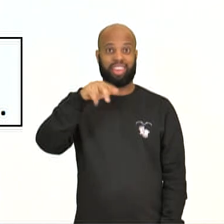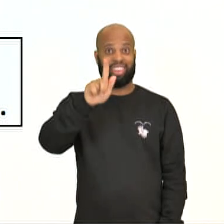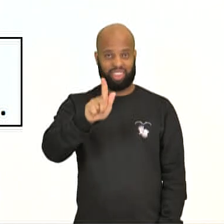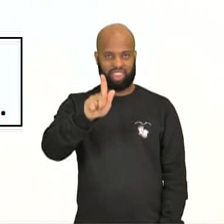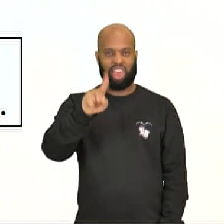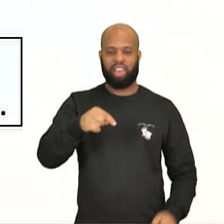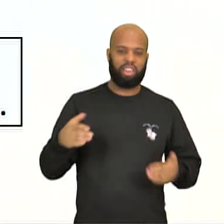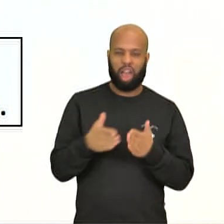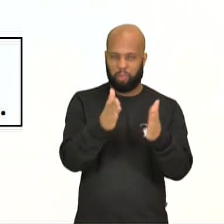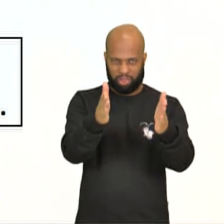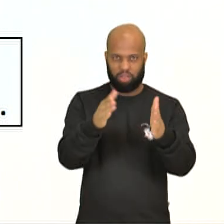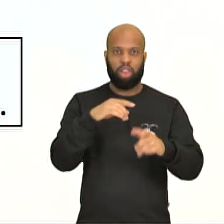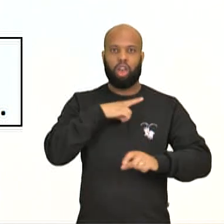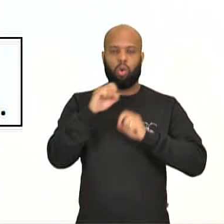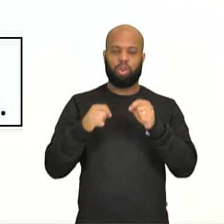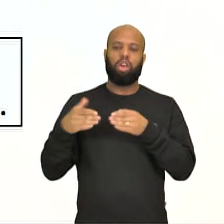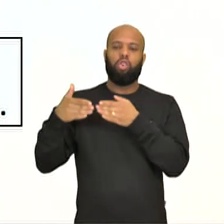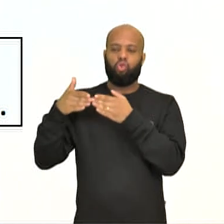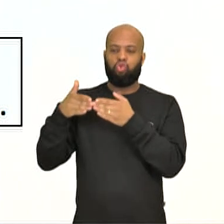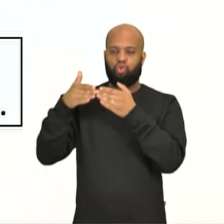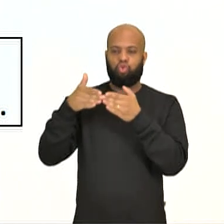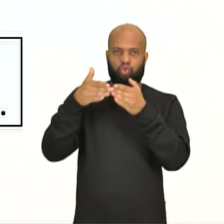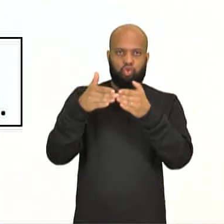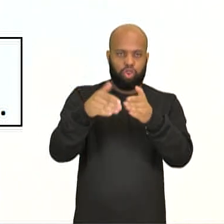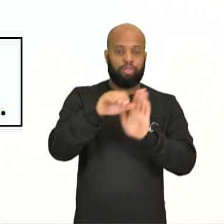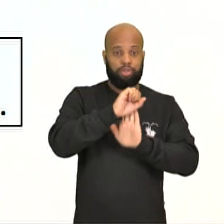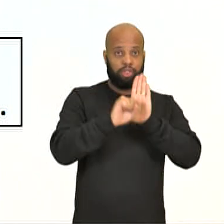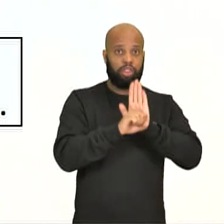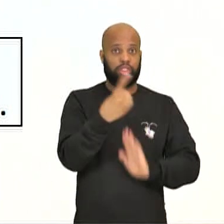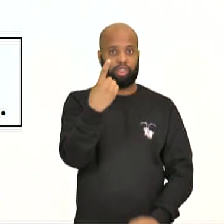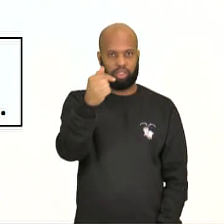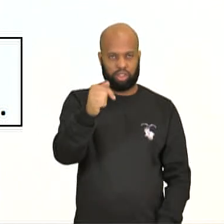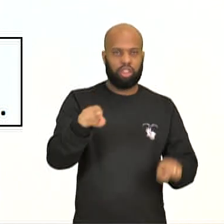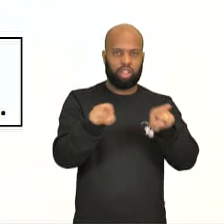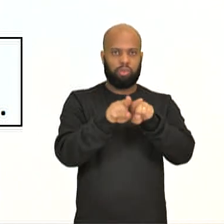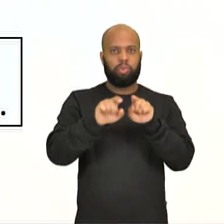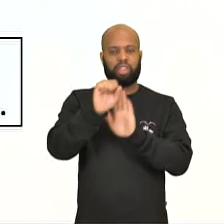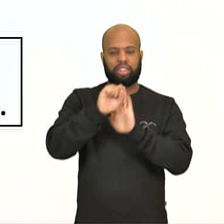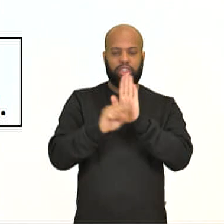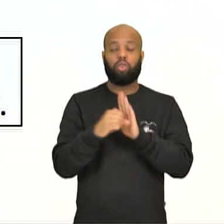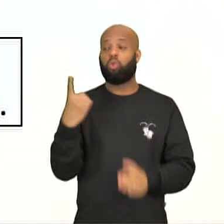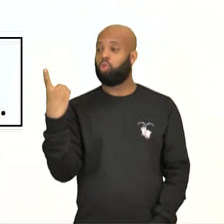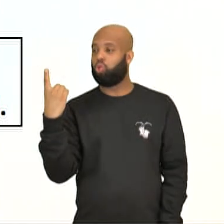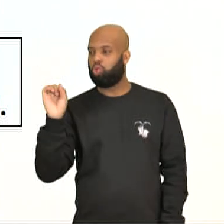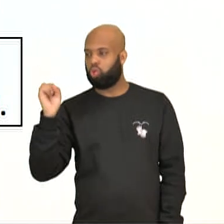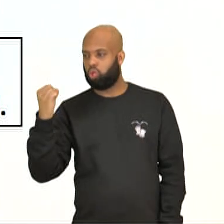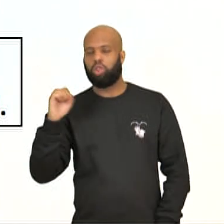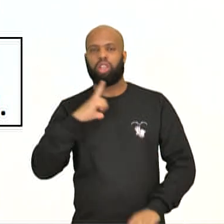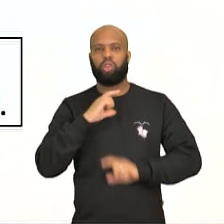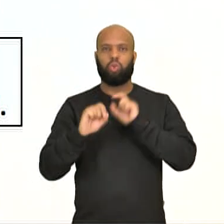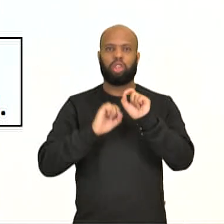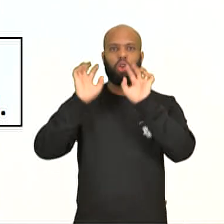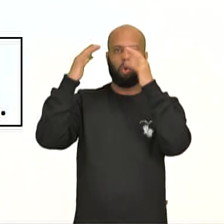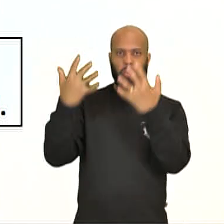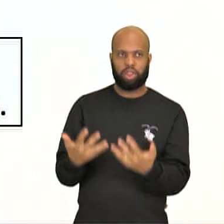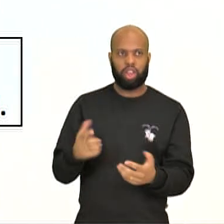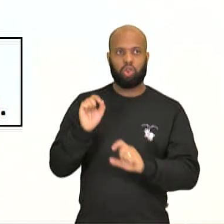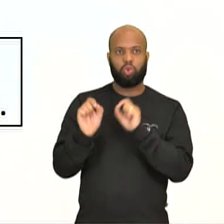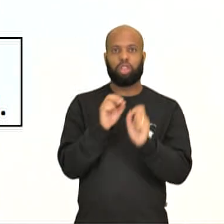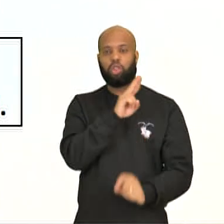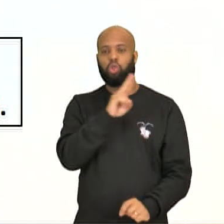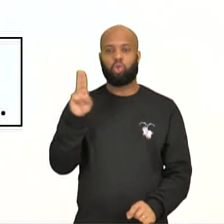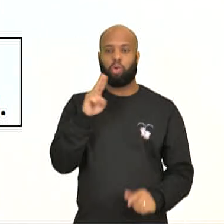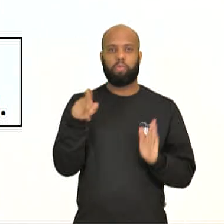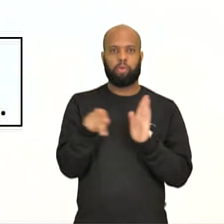um navegador, passou por aquela região, século XVII, século XVIII, e ele acabou recebendo como homenagem aquela região, Mar